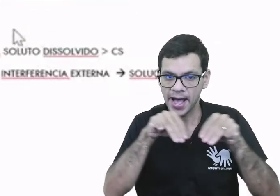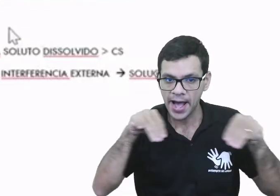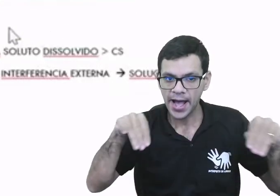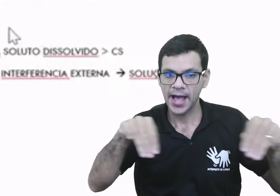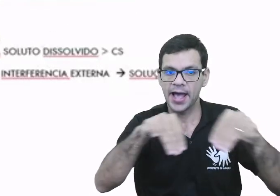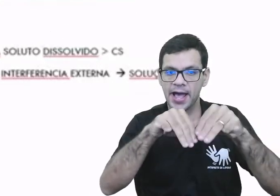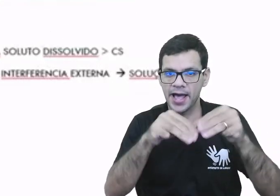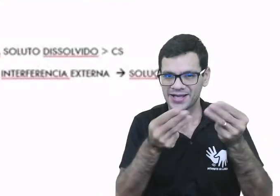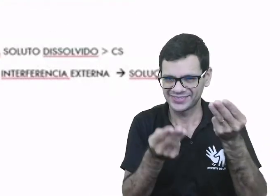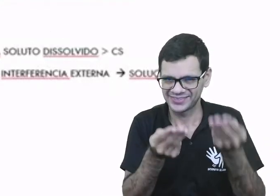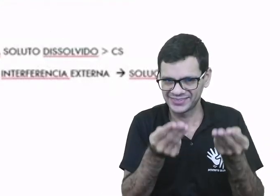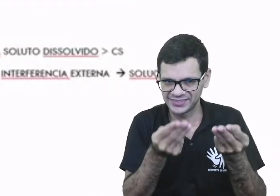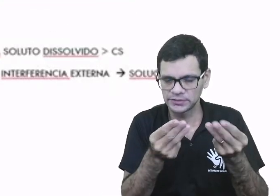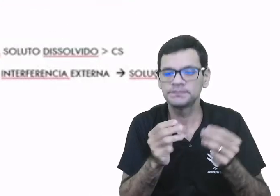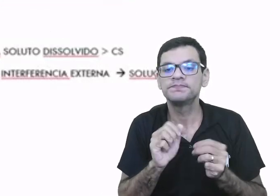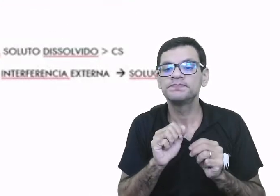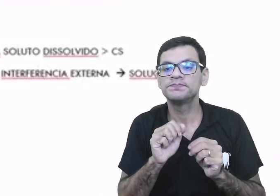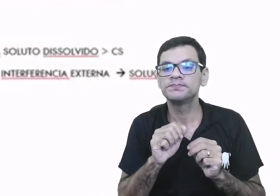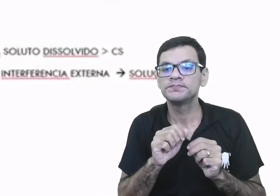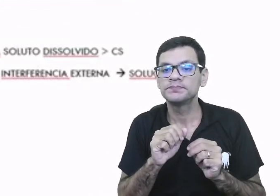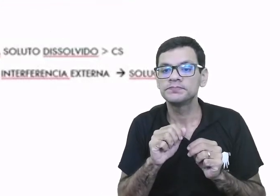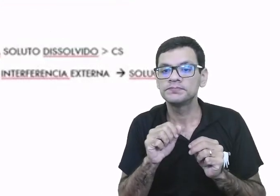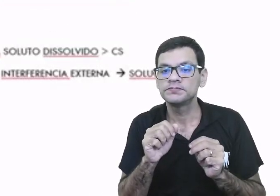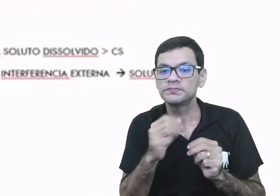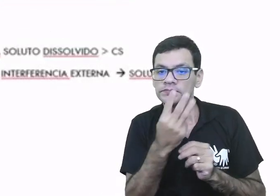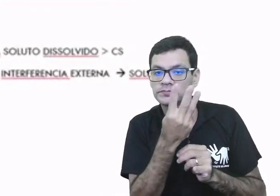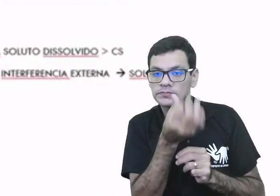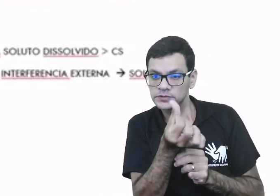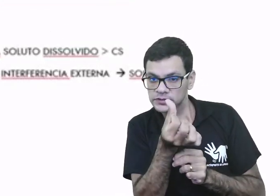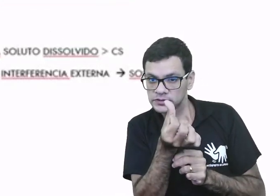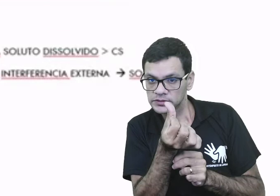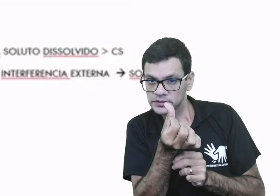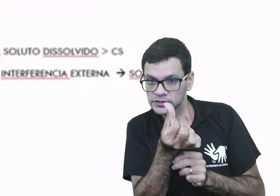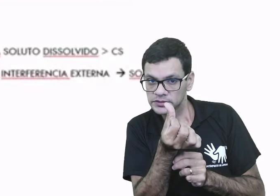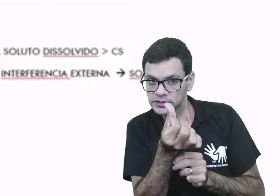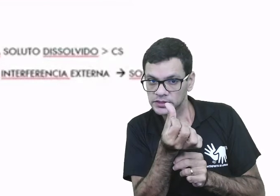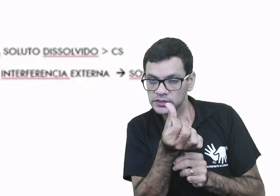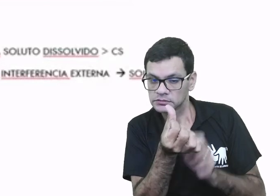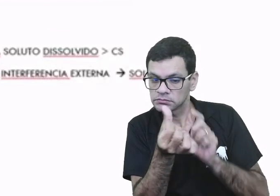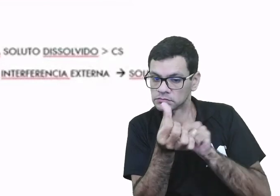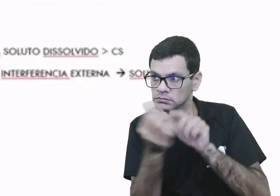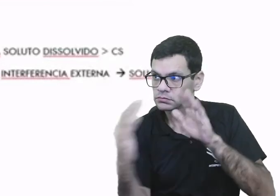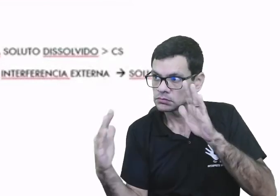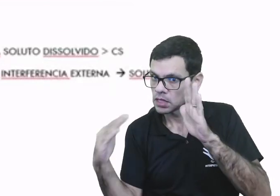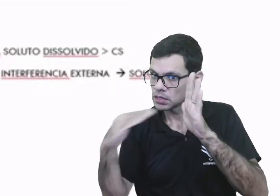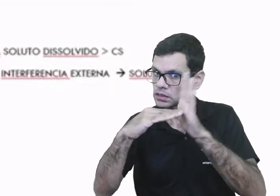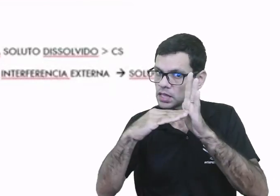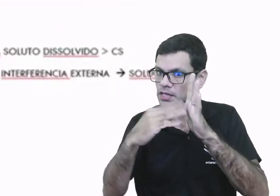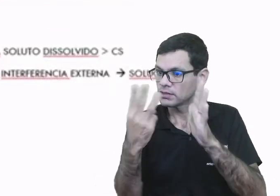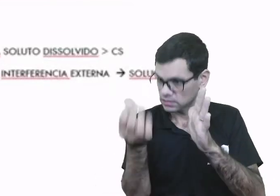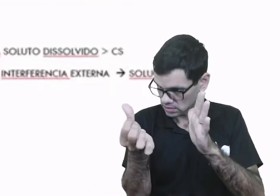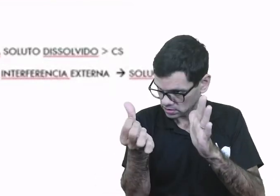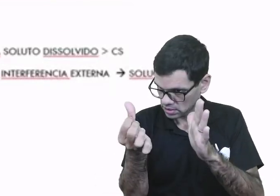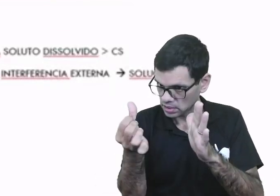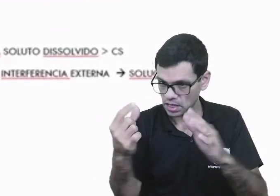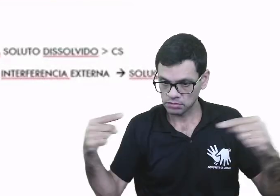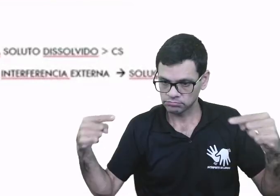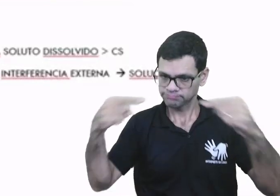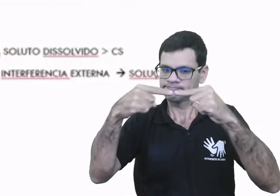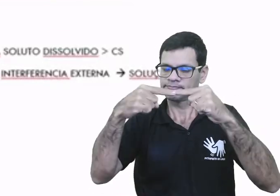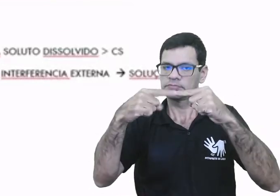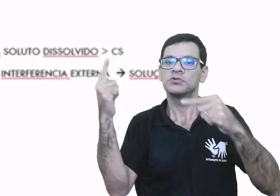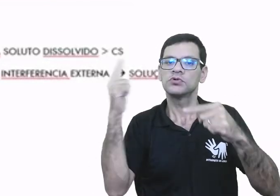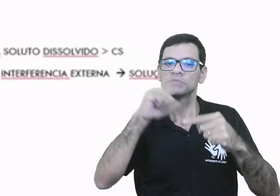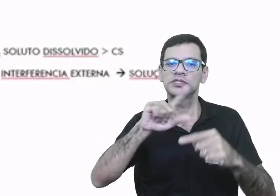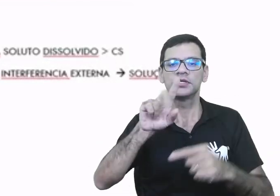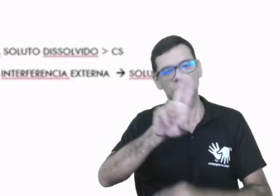de solubilidade, a gente vai ter uma solução saturada. Saturou. Chegou